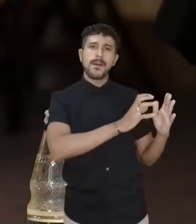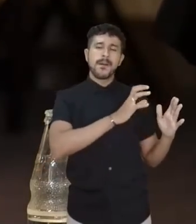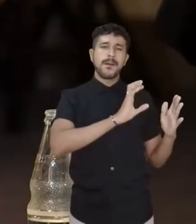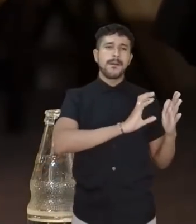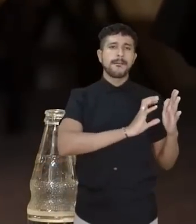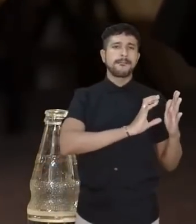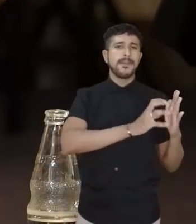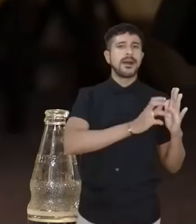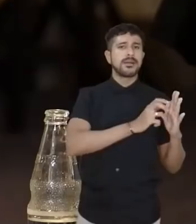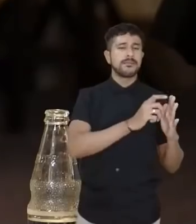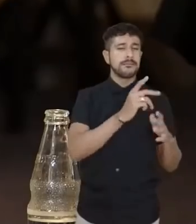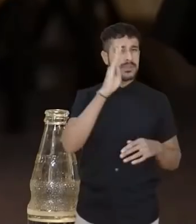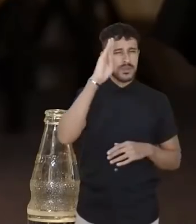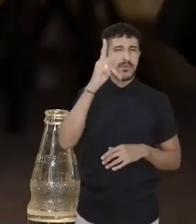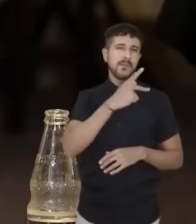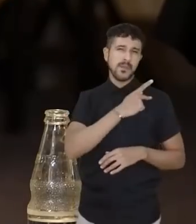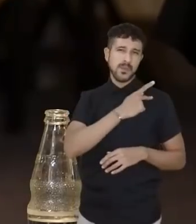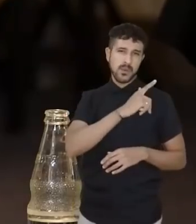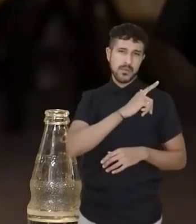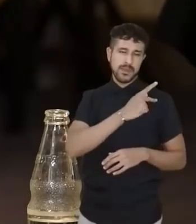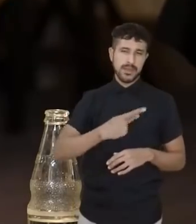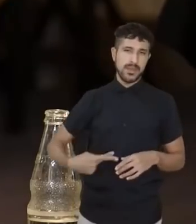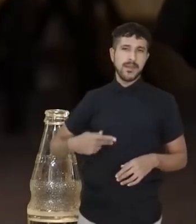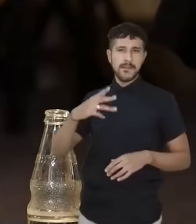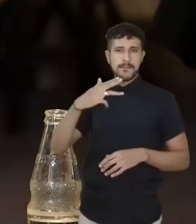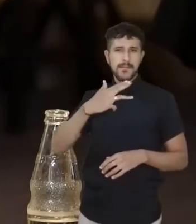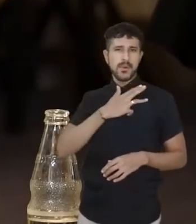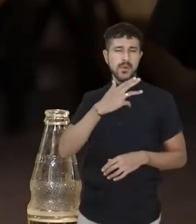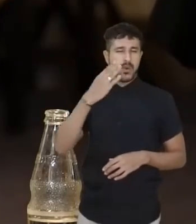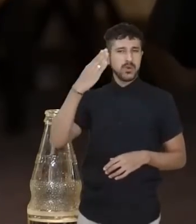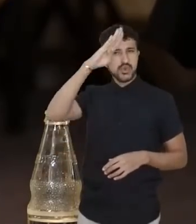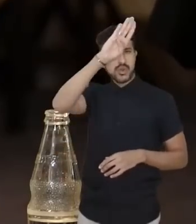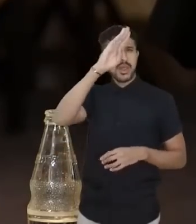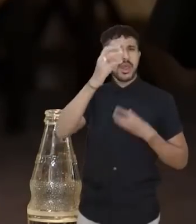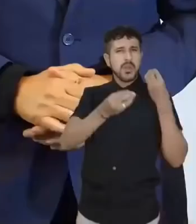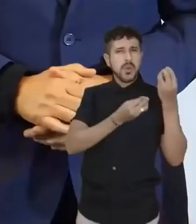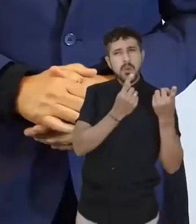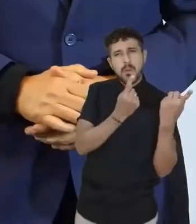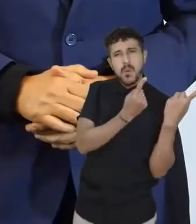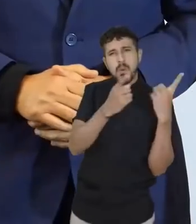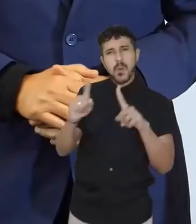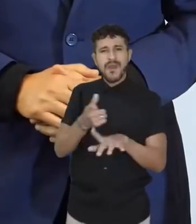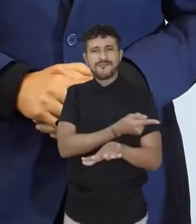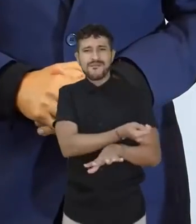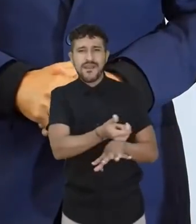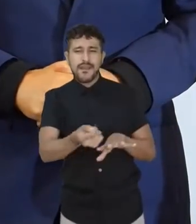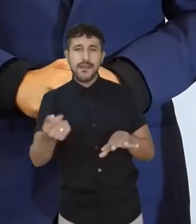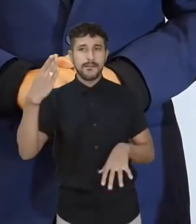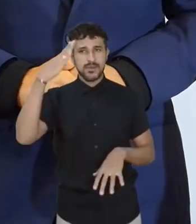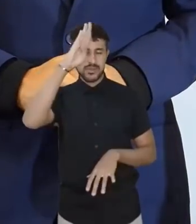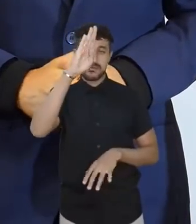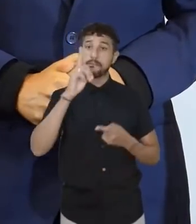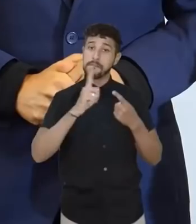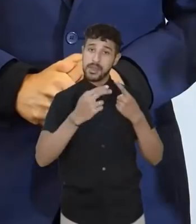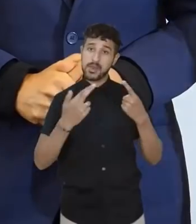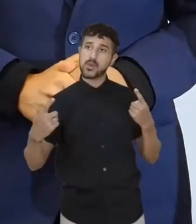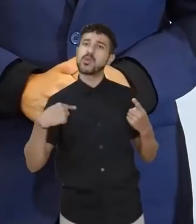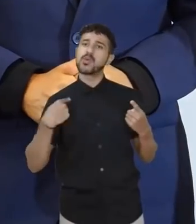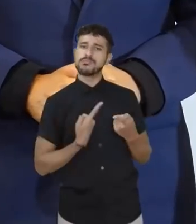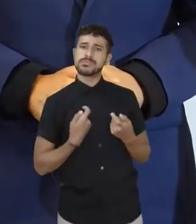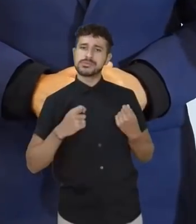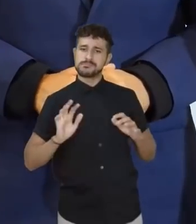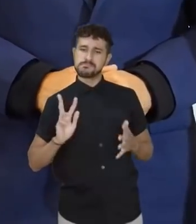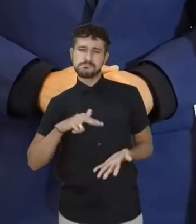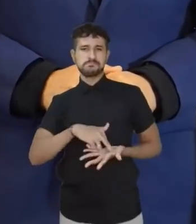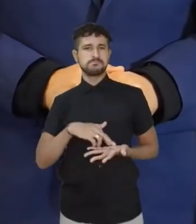pode utilizar fake news, por exemplo. Como dar uma resposta efetiva a isso? Bom, primeiro que nós temos que estar preparados, né?